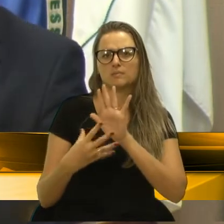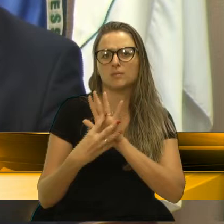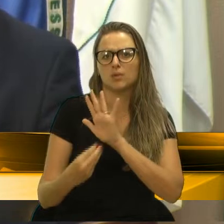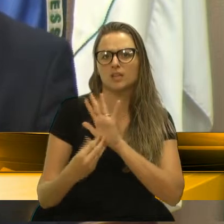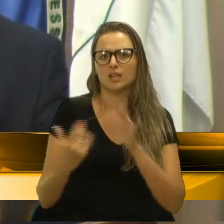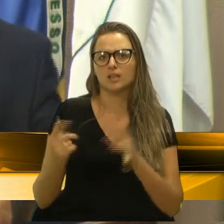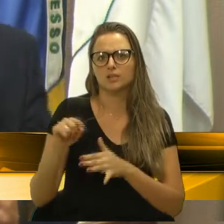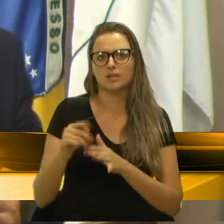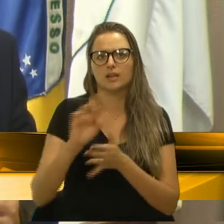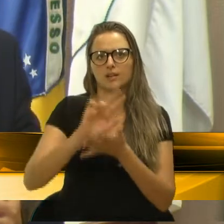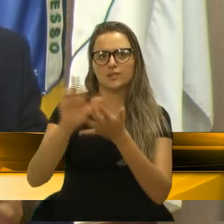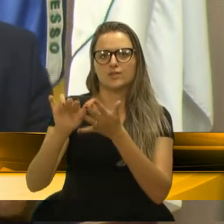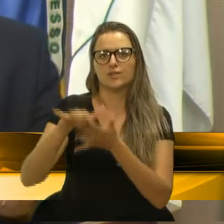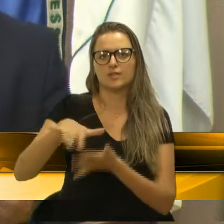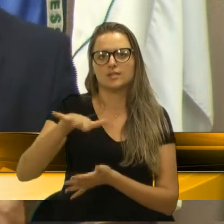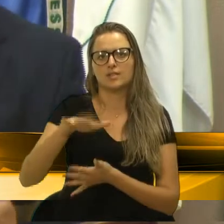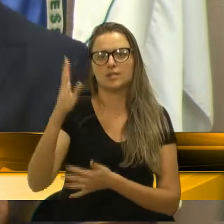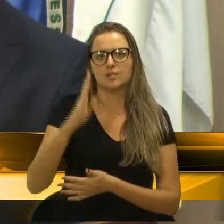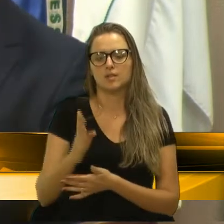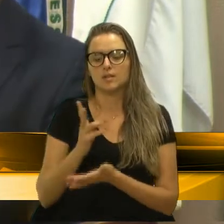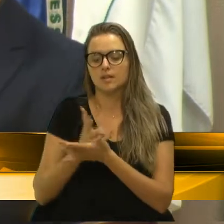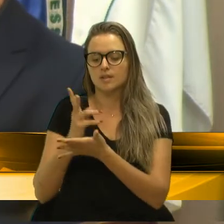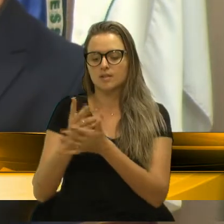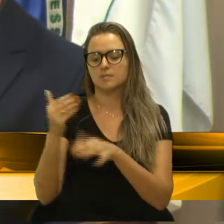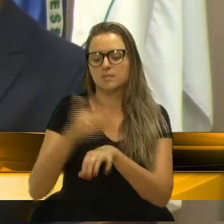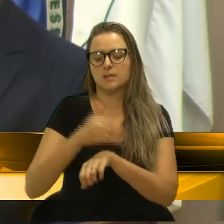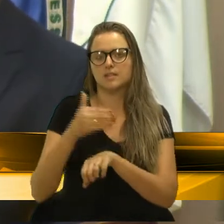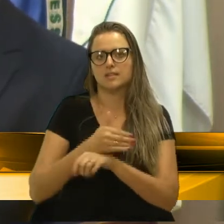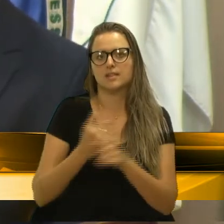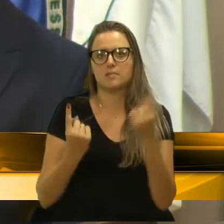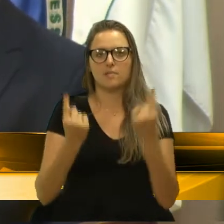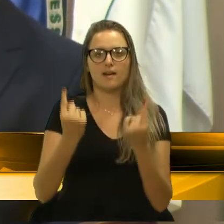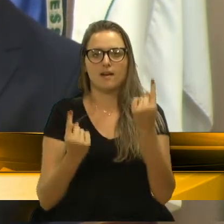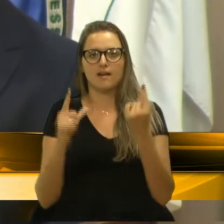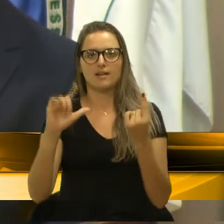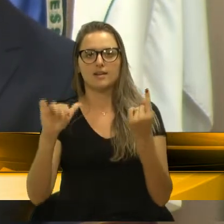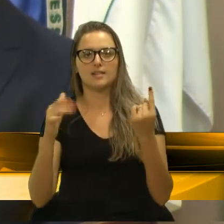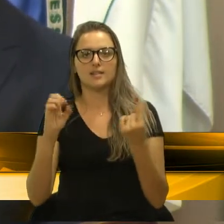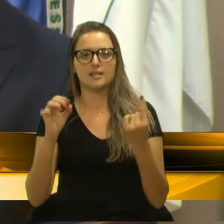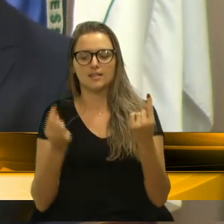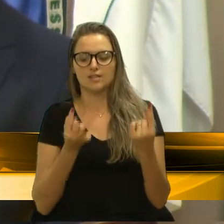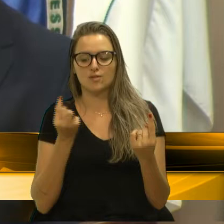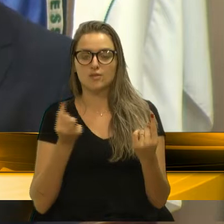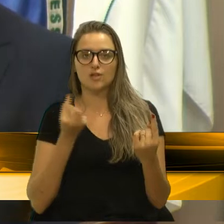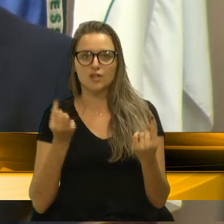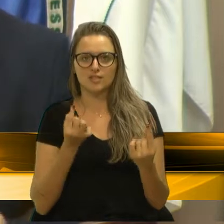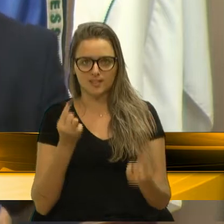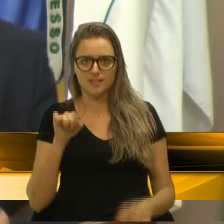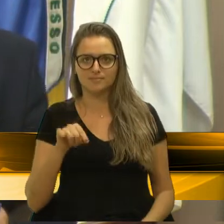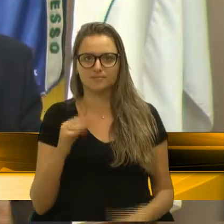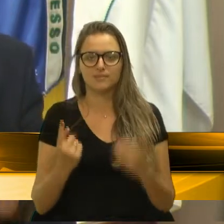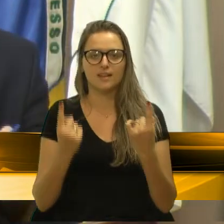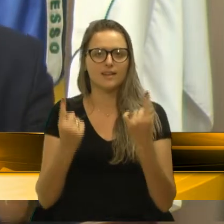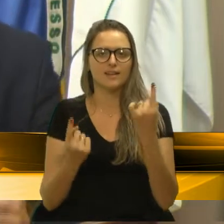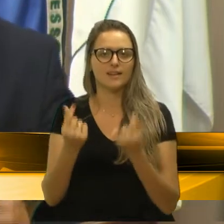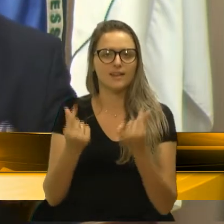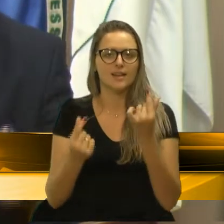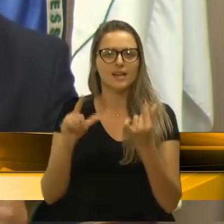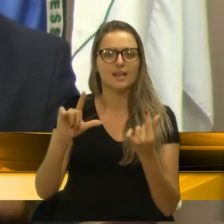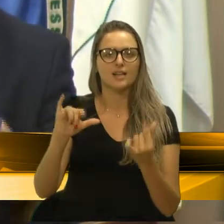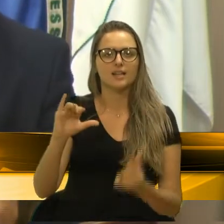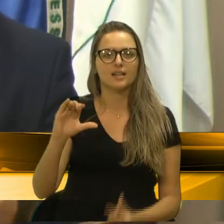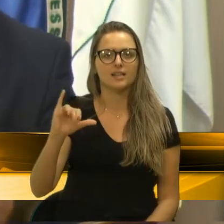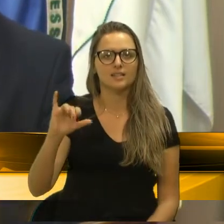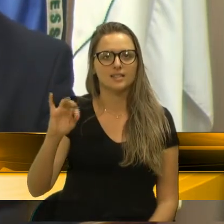vários pontos do Brasil, ou seja, ela sempre participa de licitações em que ela está sozinha em que ela está sozinha e sempre